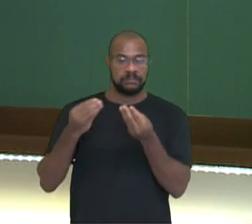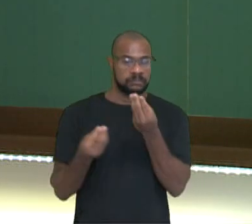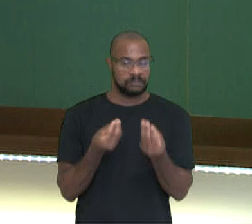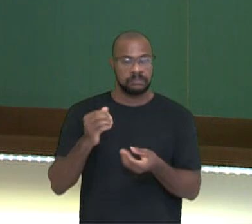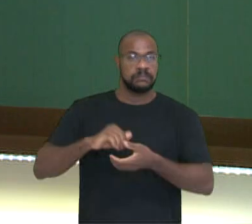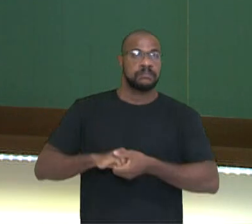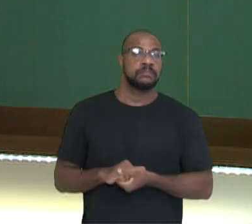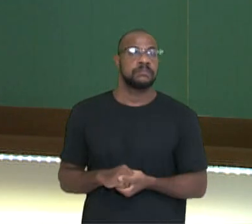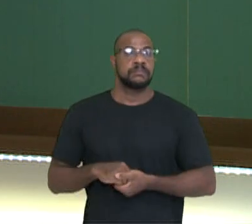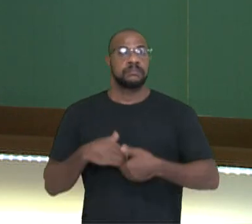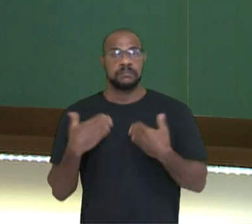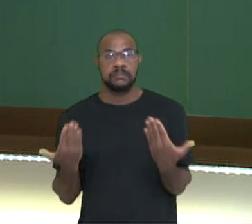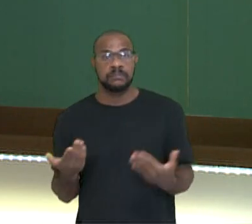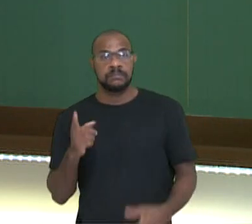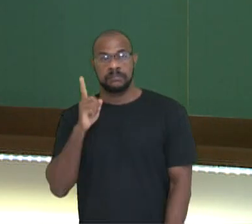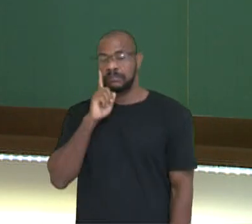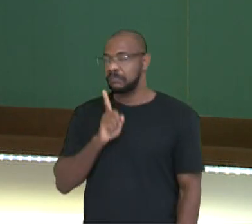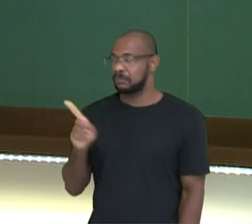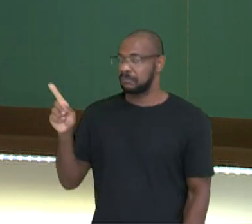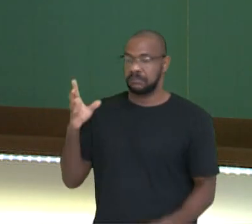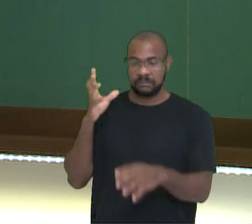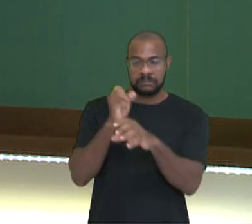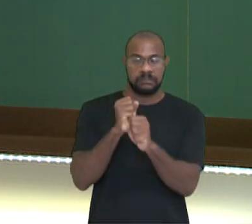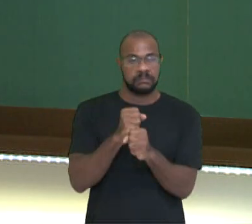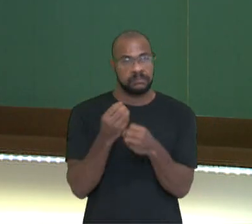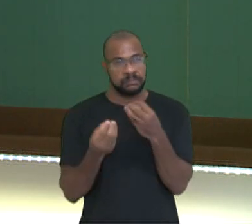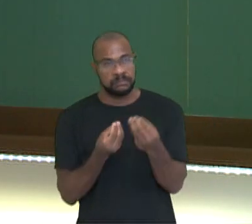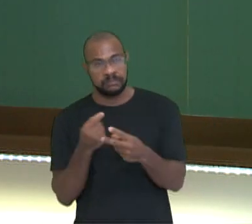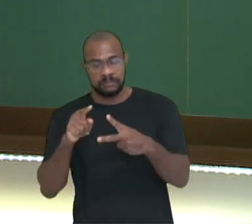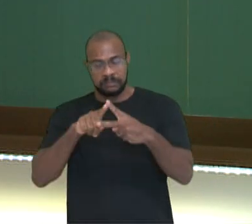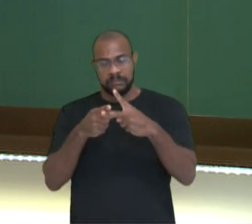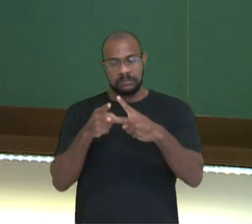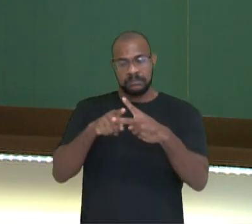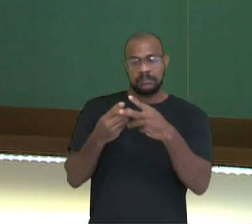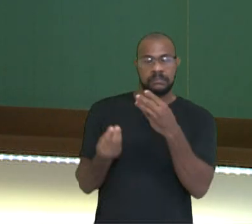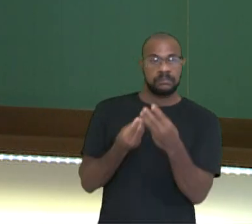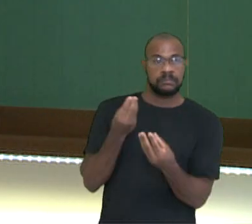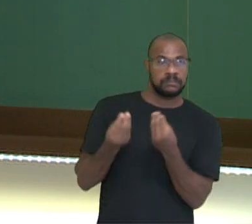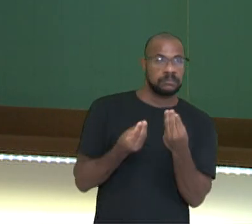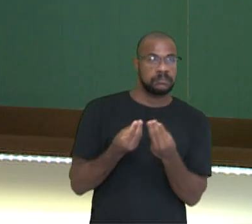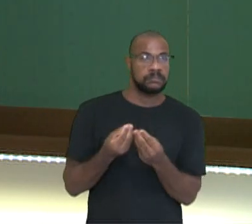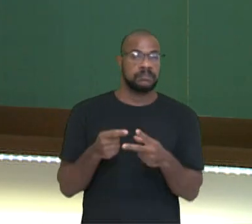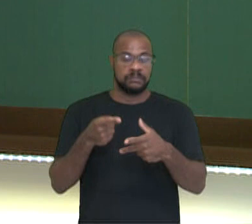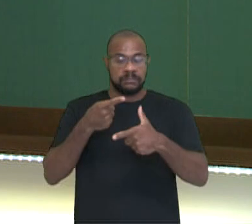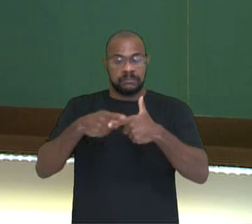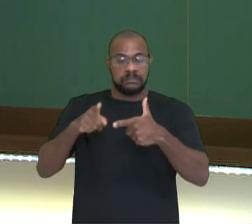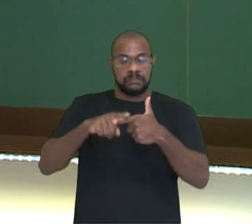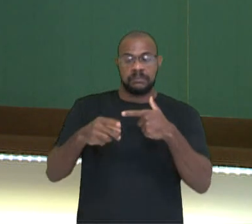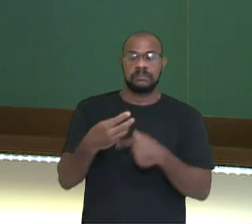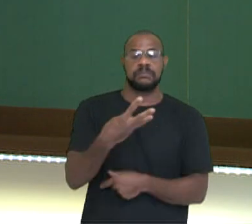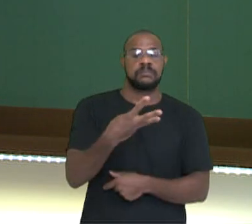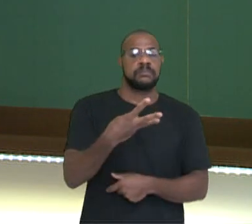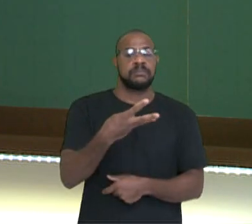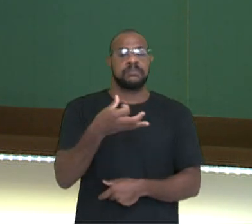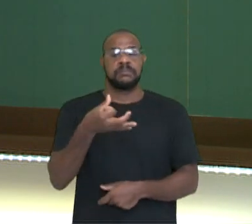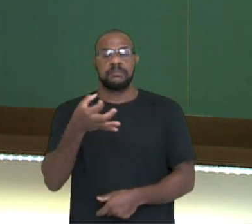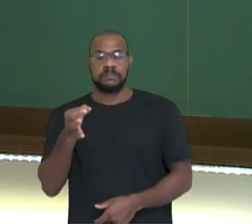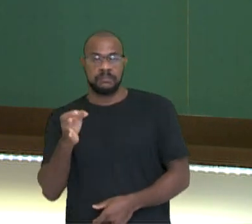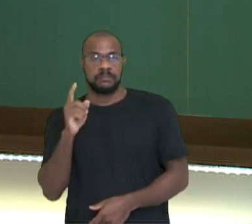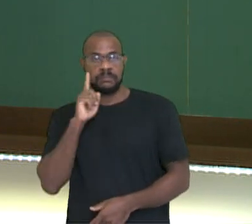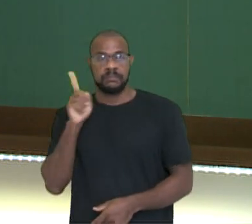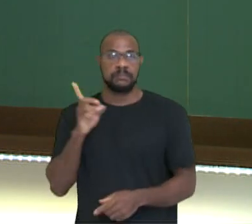calcular a primeira determinação de um ângulo, nós vamos tomar esse ângulo e dividir por 360. Para quê?